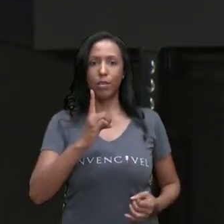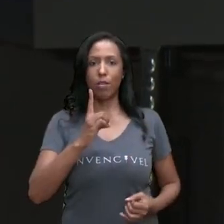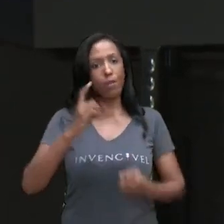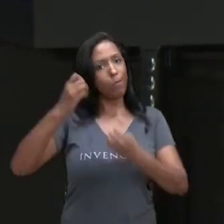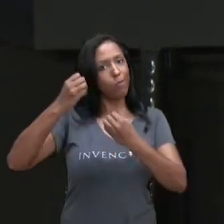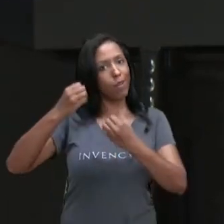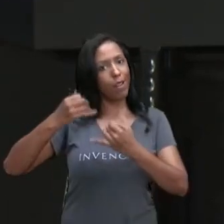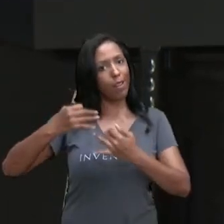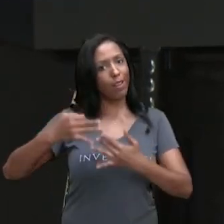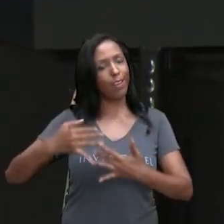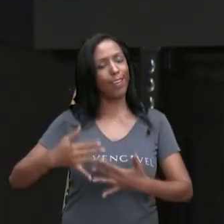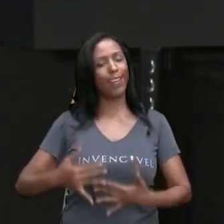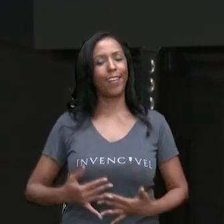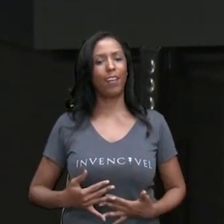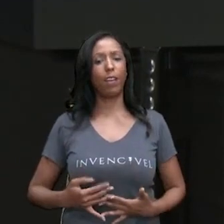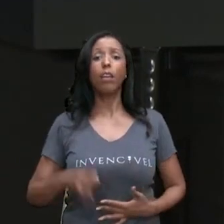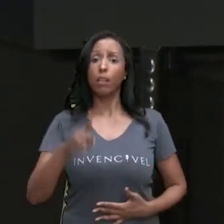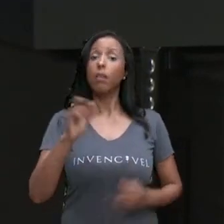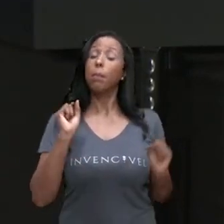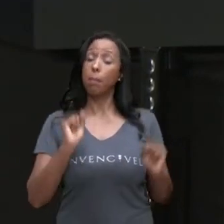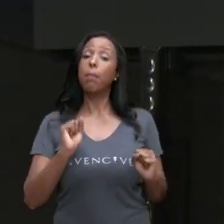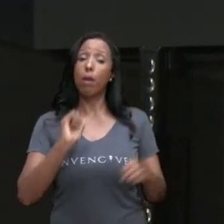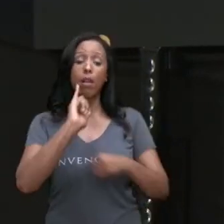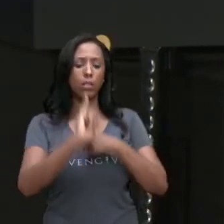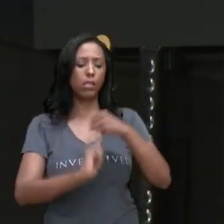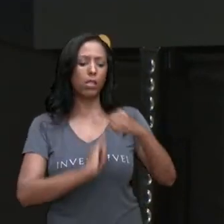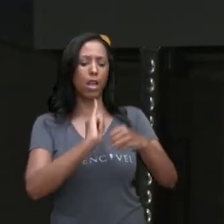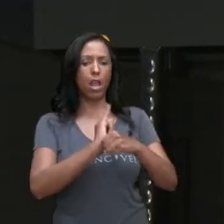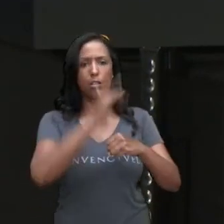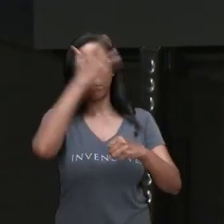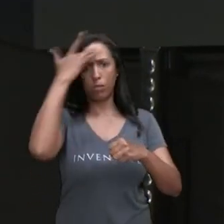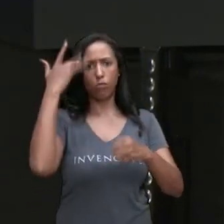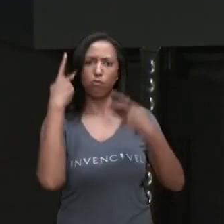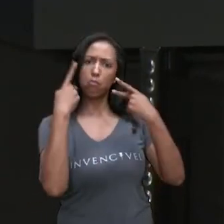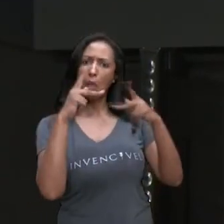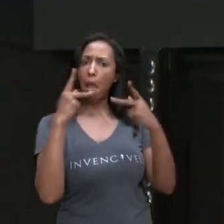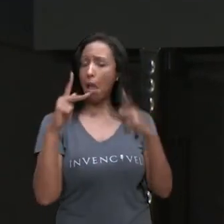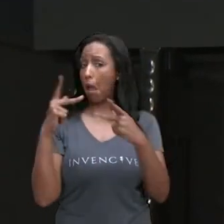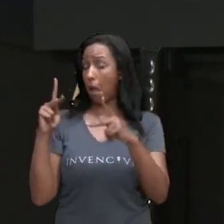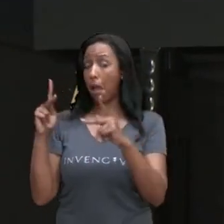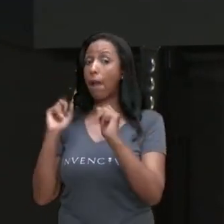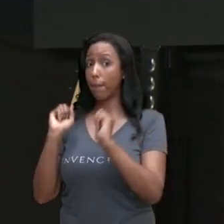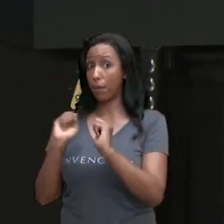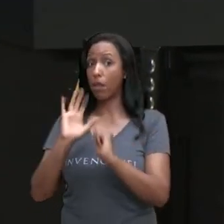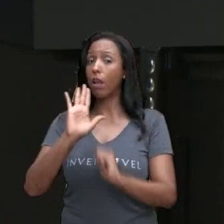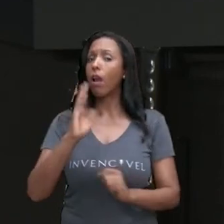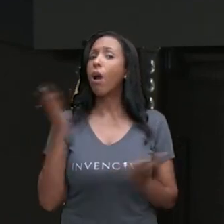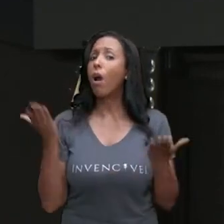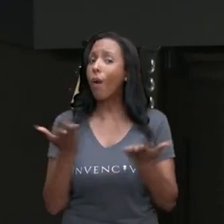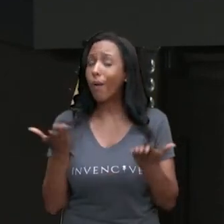muita gente na internet, você pode ouvir muita gente no dia a dia, mas hoje eu queria te convocar para ouvir a palavra de